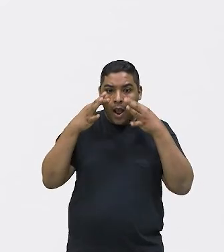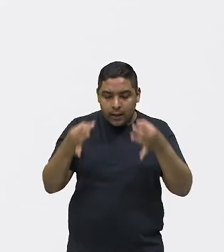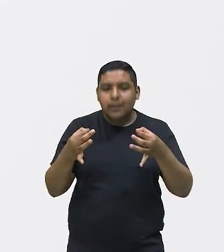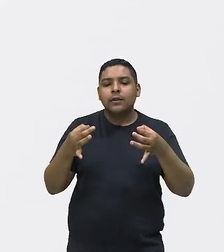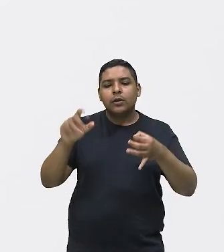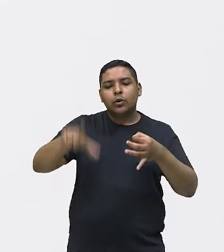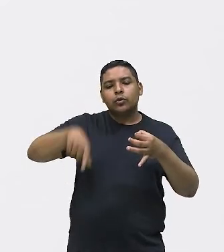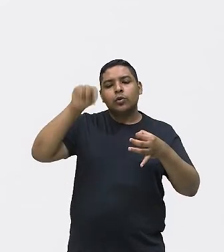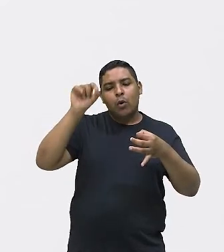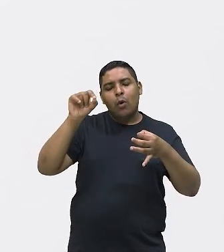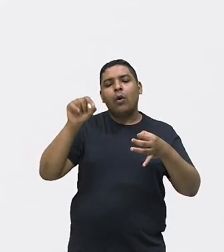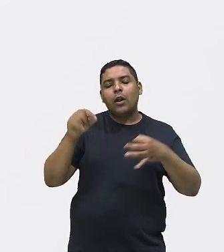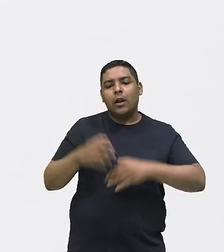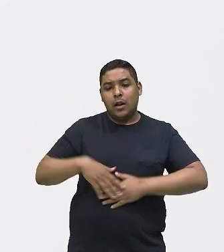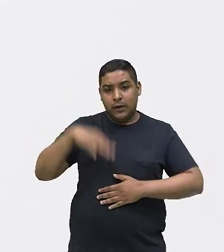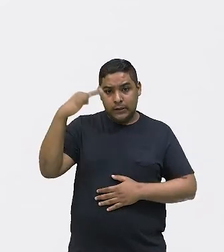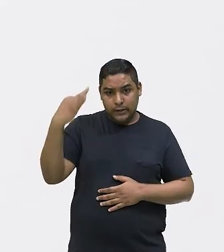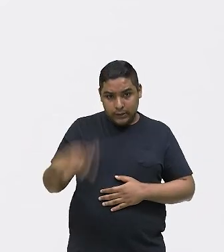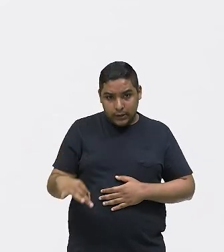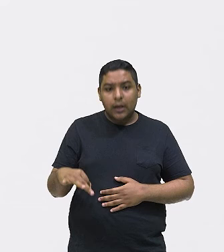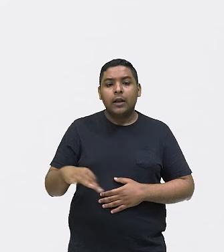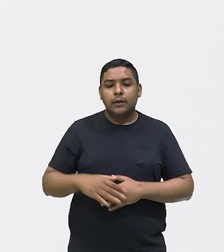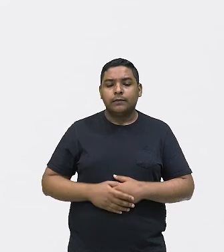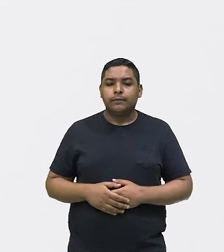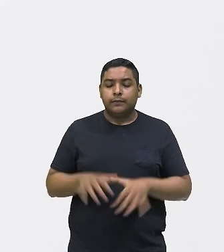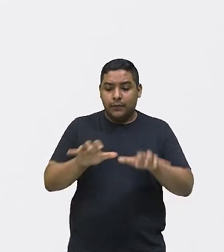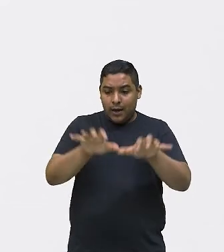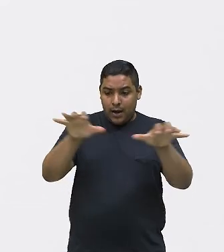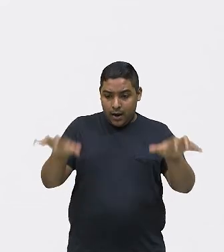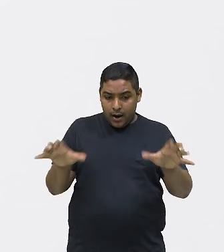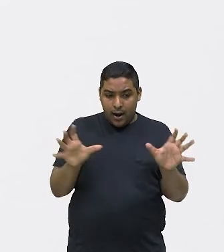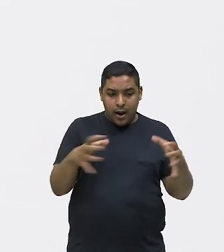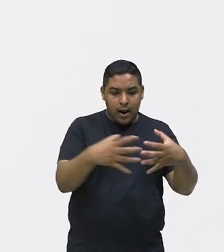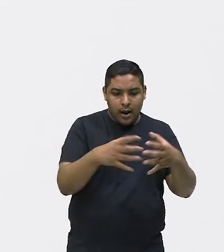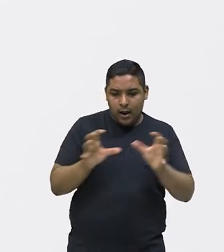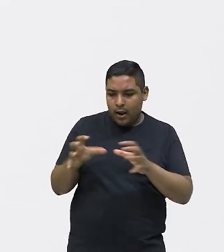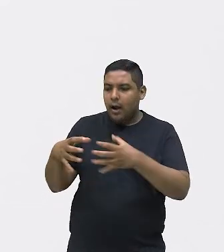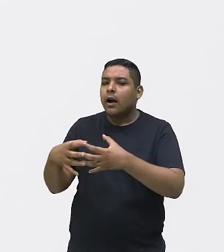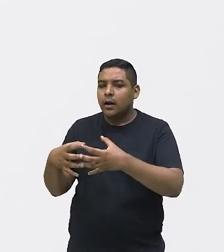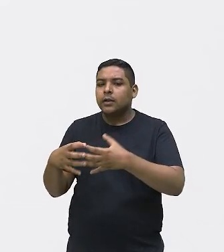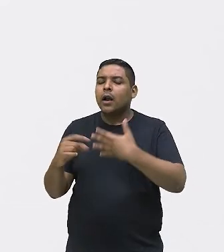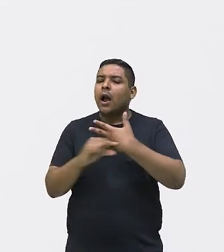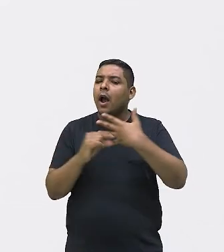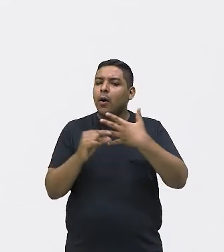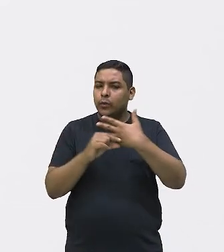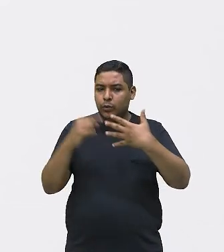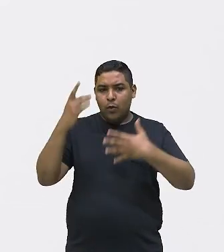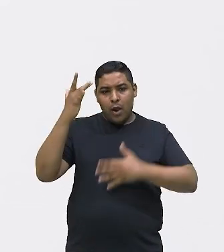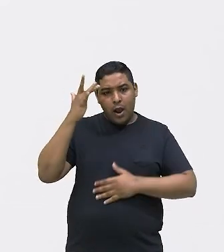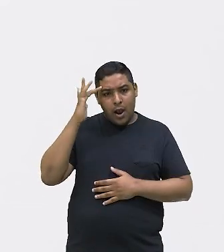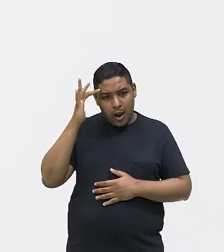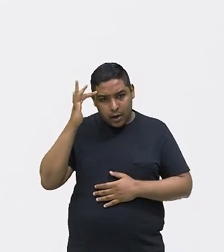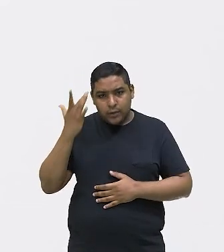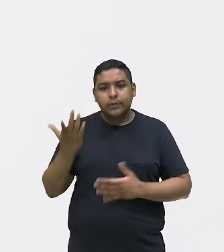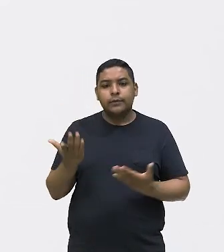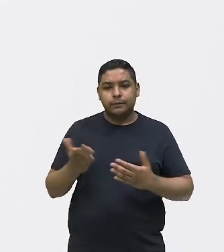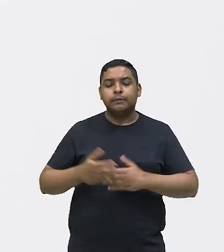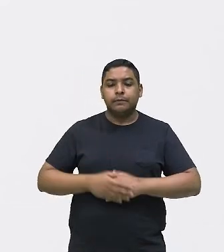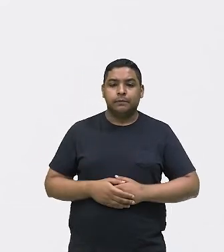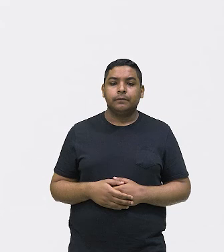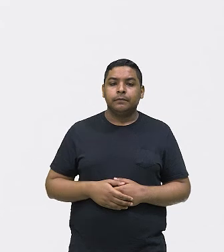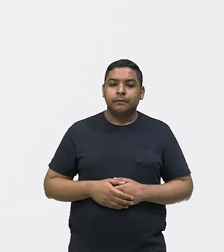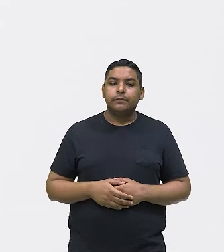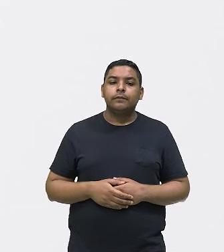indicar aquela que indica as classes sociais para este autor desta aula, nesta